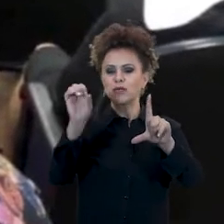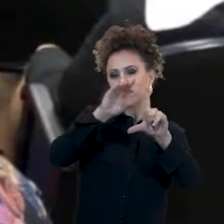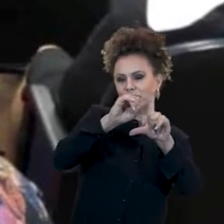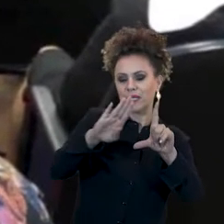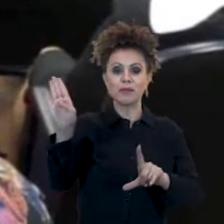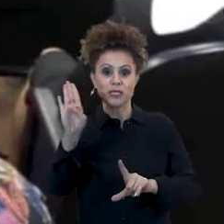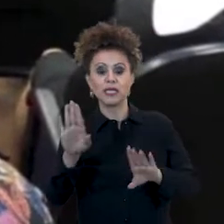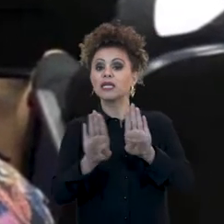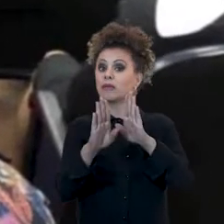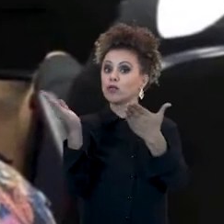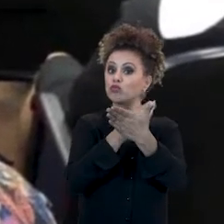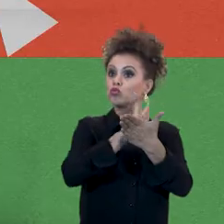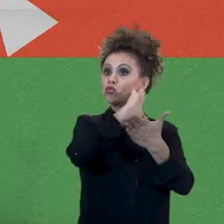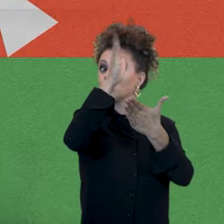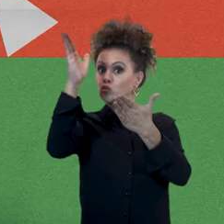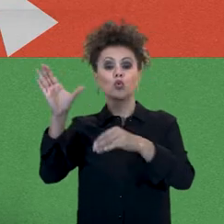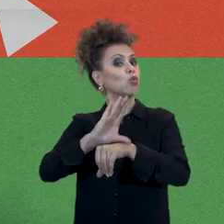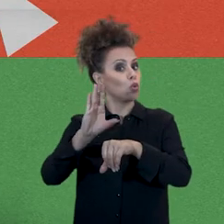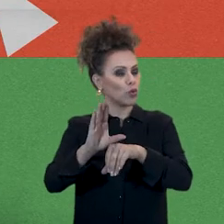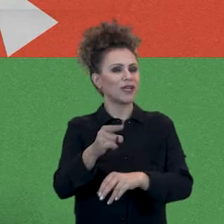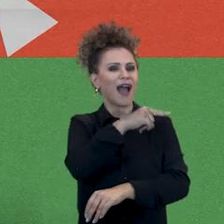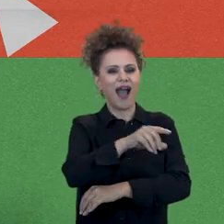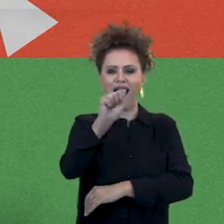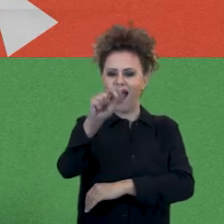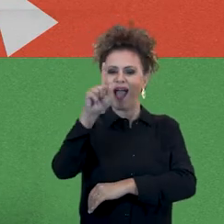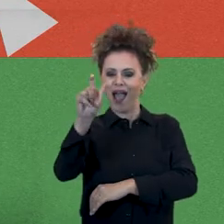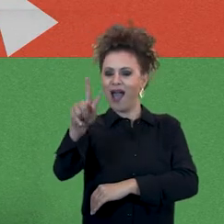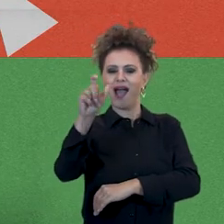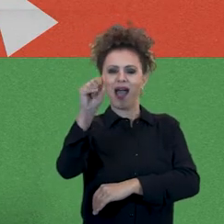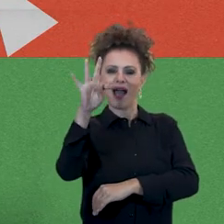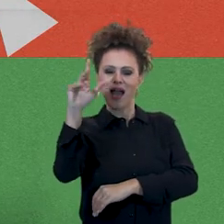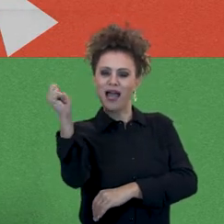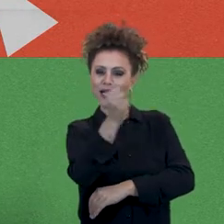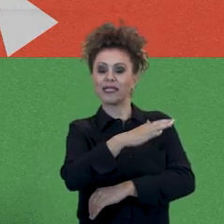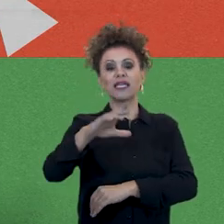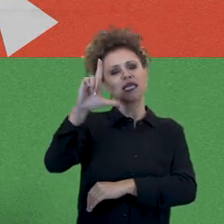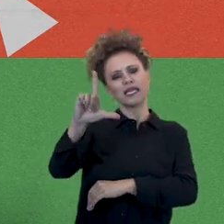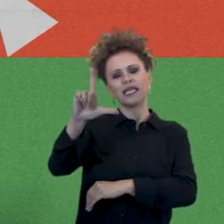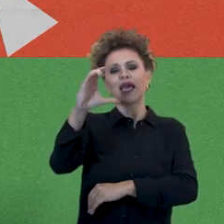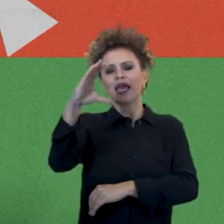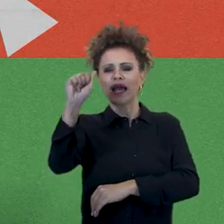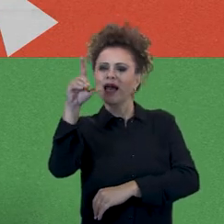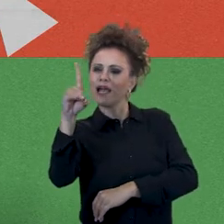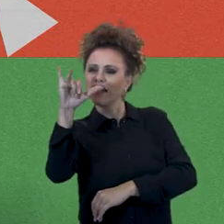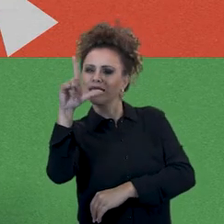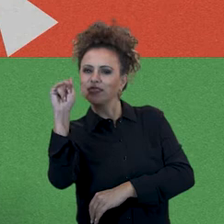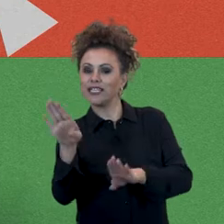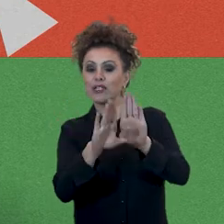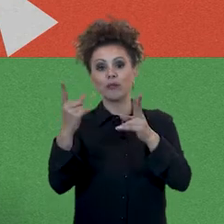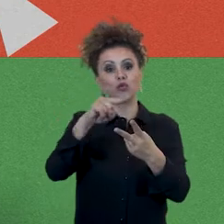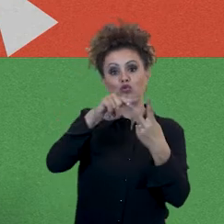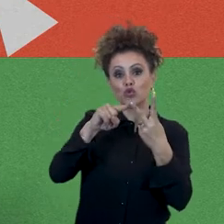Bacharelado e Biblioteconomia. Ágata e Khadija são egressas da UDESC FAED dos cursos de Geografia e